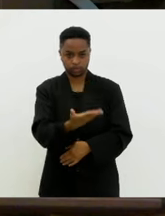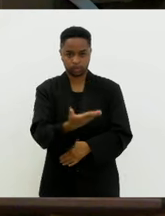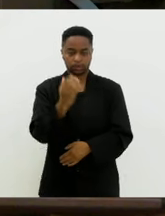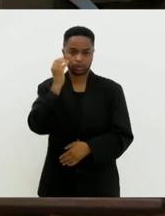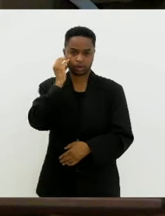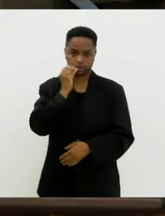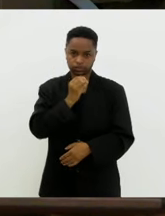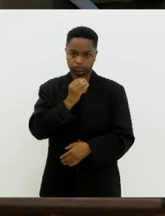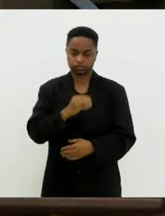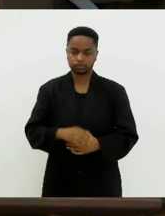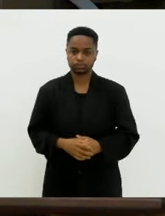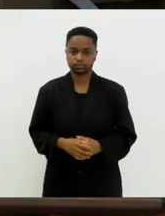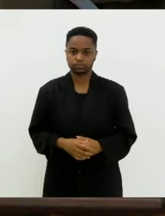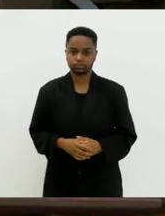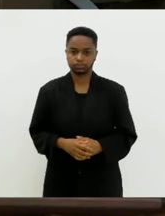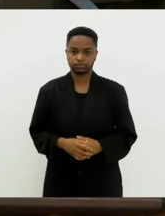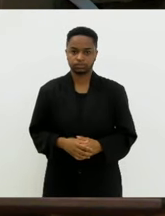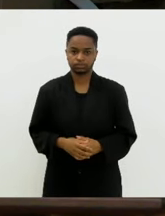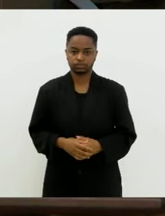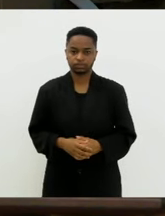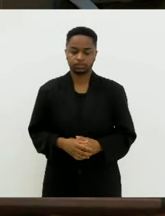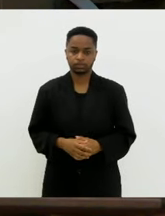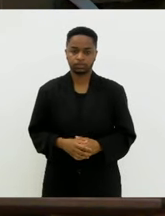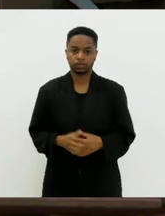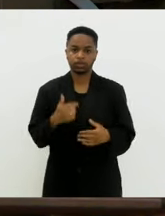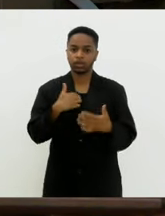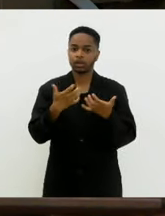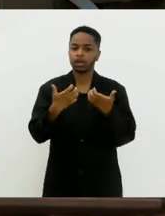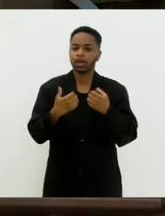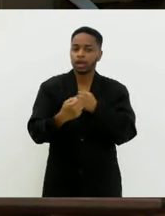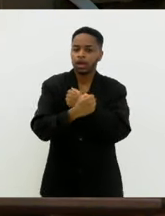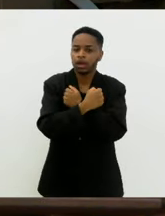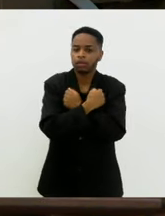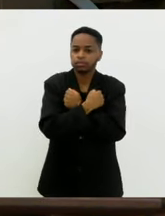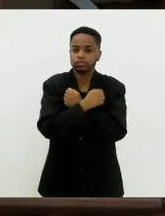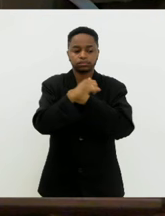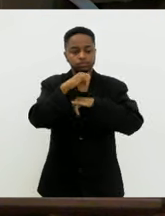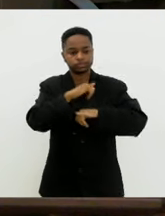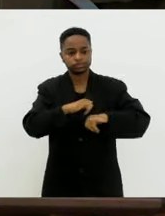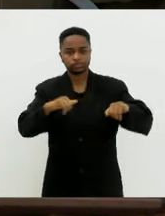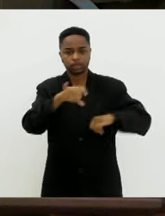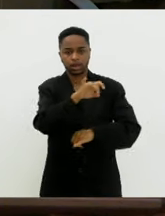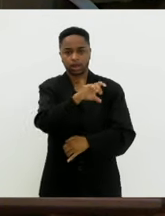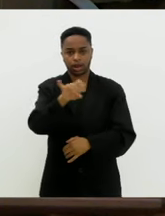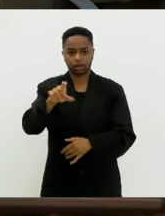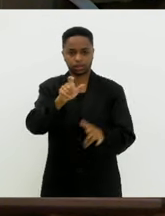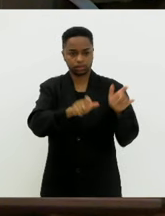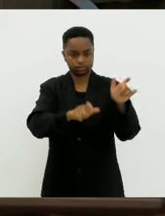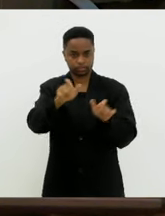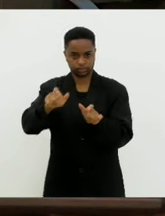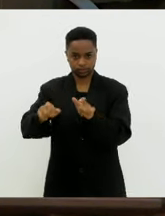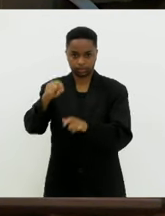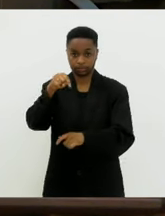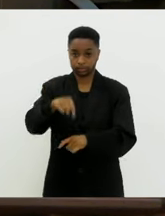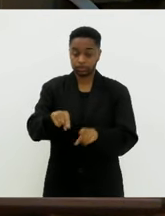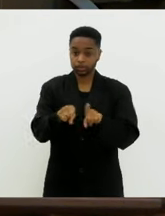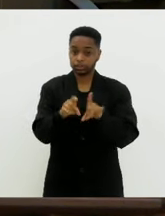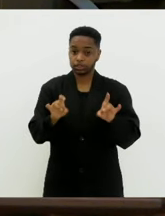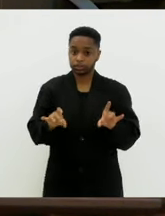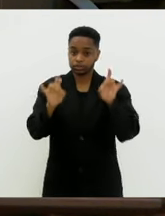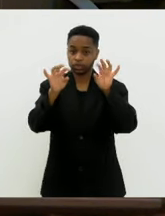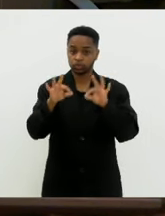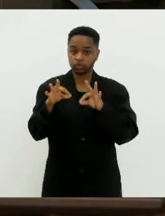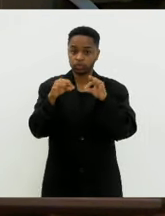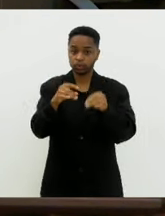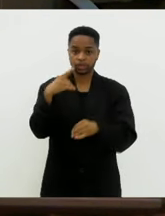Cláudio Castro, dar um extensivo abraço carinhoso a cada um dos senhores e das senhoras, em especial de todos os deputados que